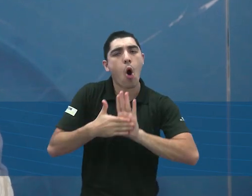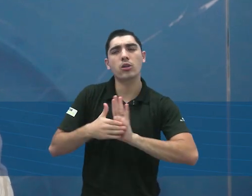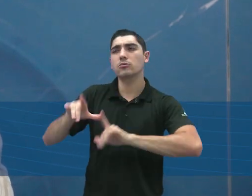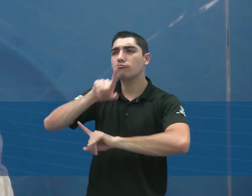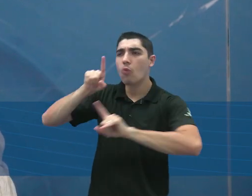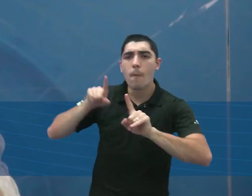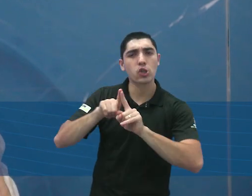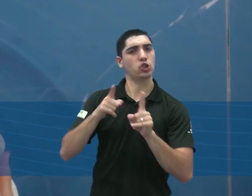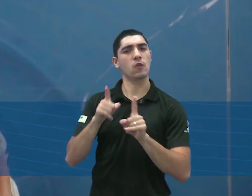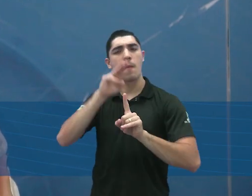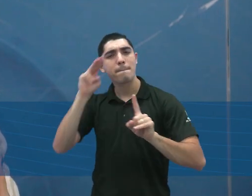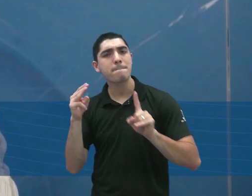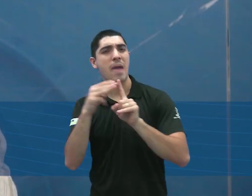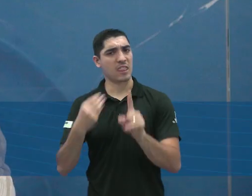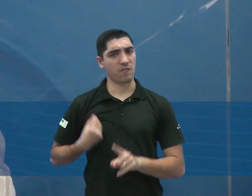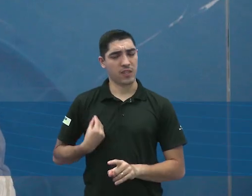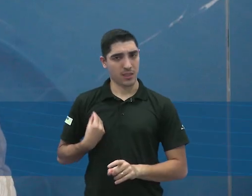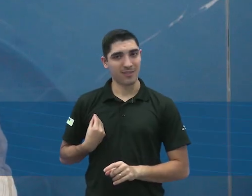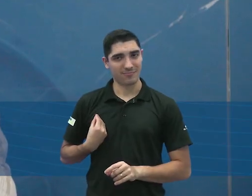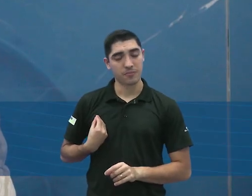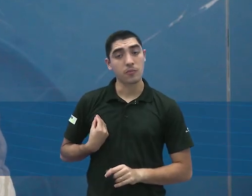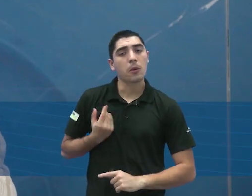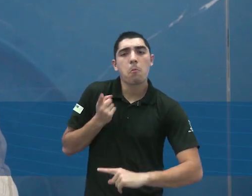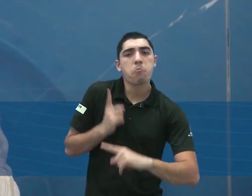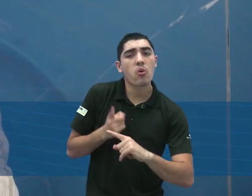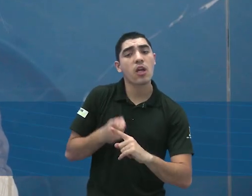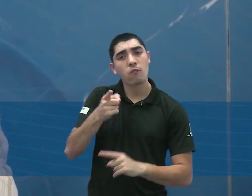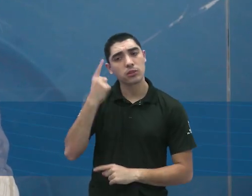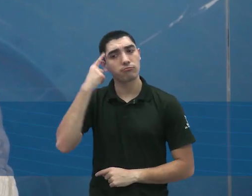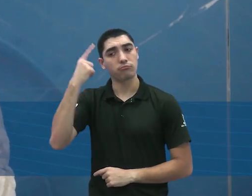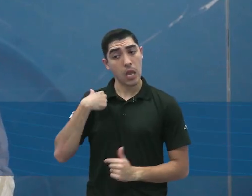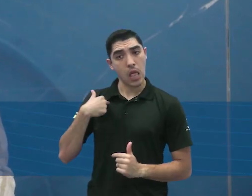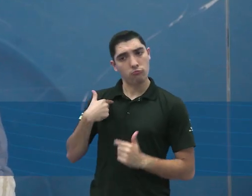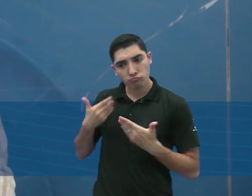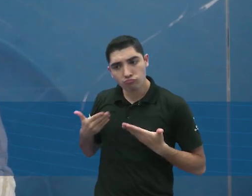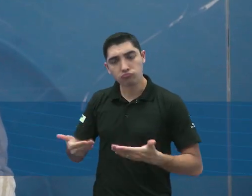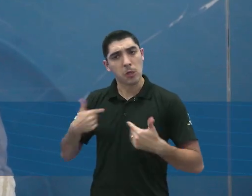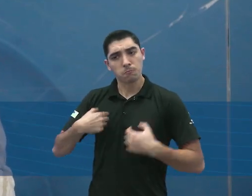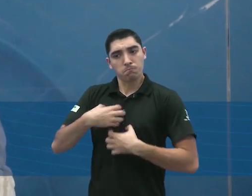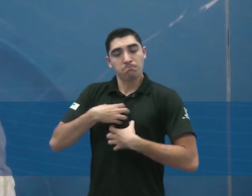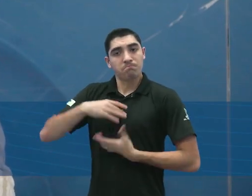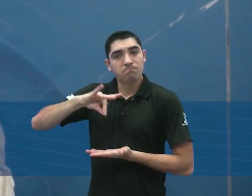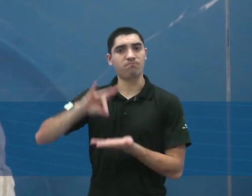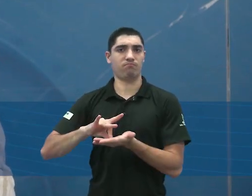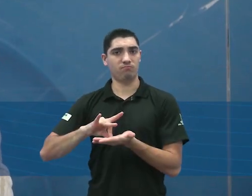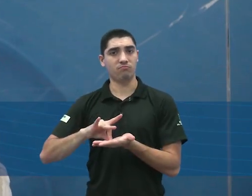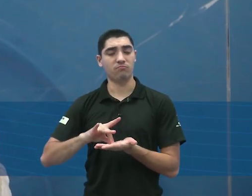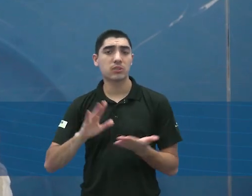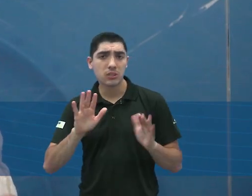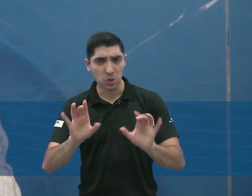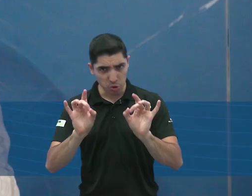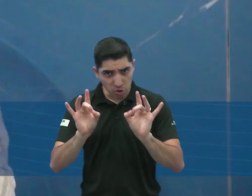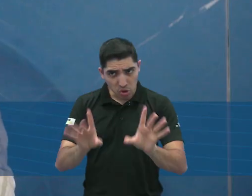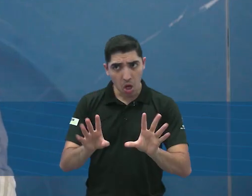gente pode ter no seu dia a dia, né? É o porquê que a gente encontra realmente um sentido verdadeiro do que a gente faz. E não, ele não precisa estar ligado